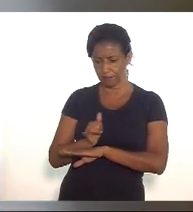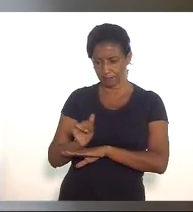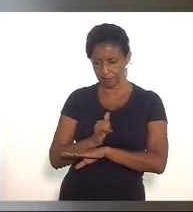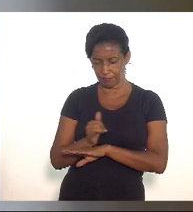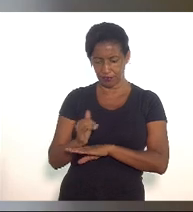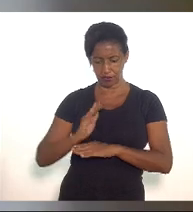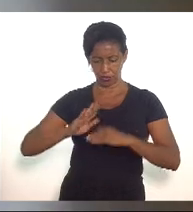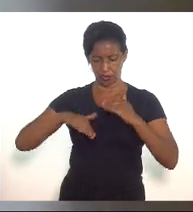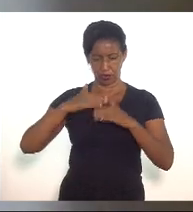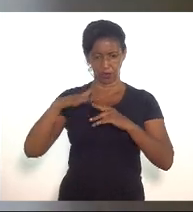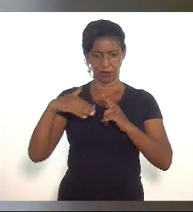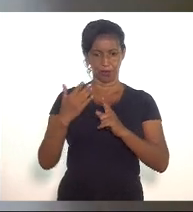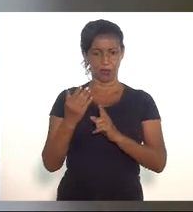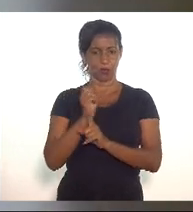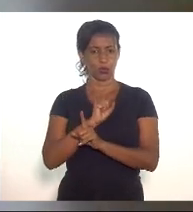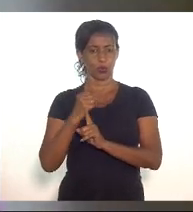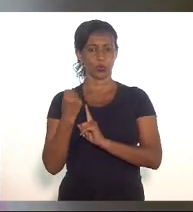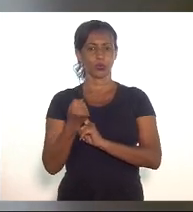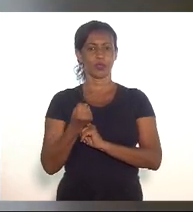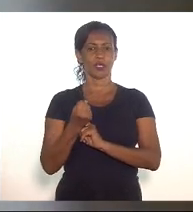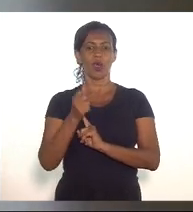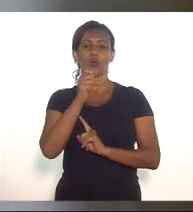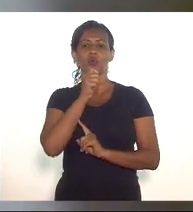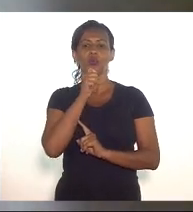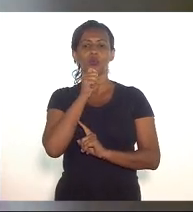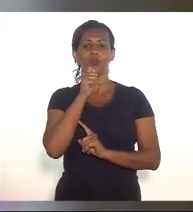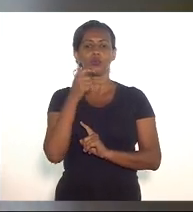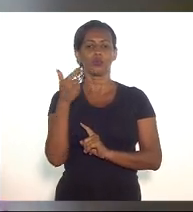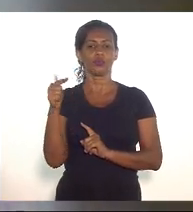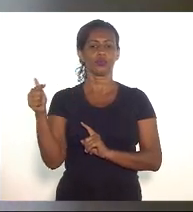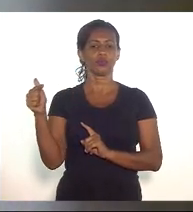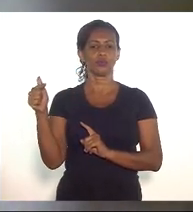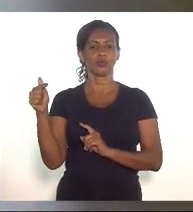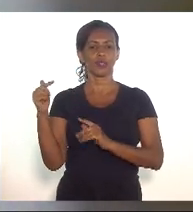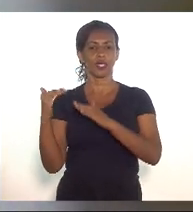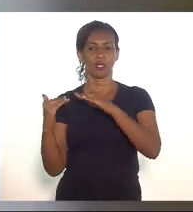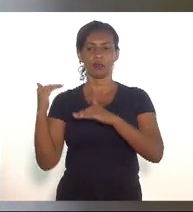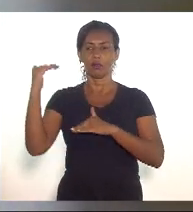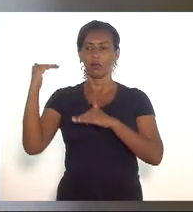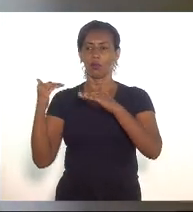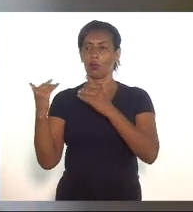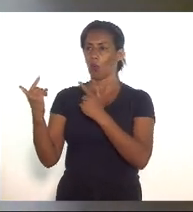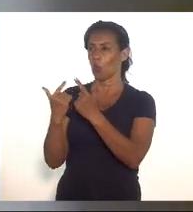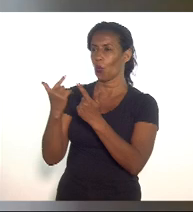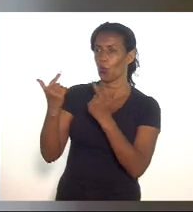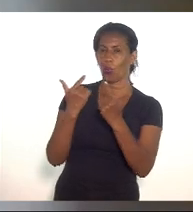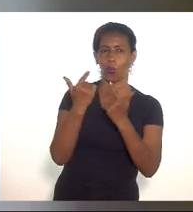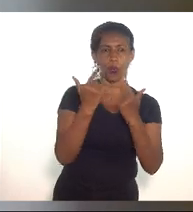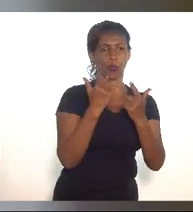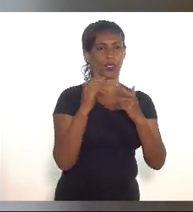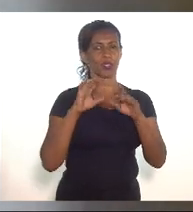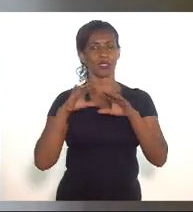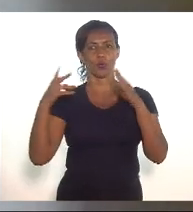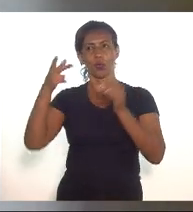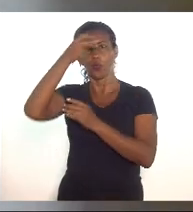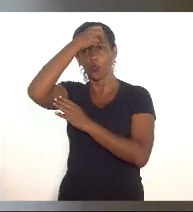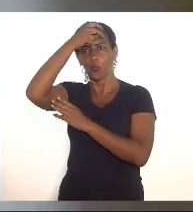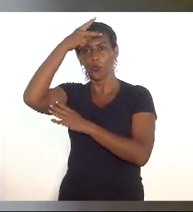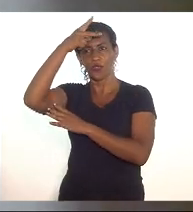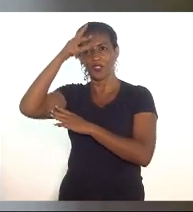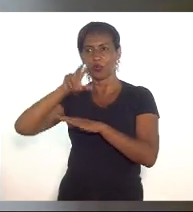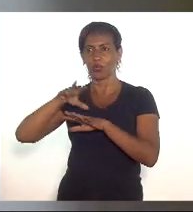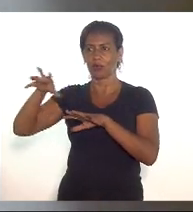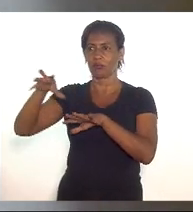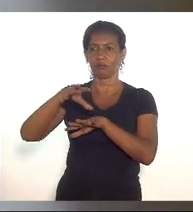de desenvolvimento econômico e social do Estado que não tenha um grau de articulação com as perspectivas de desenvolvimento dos municípios